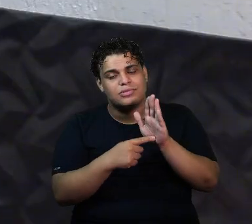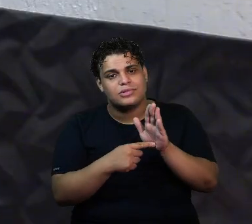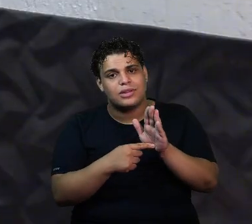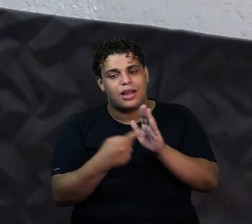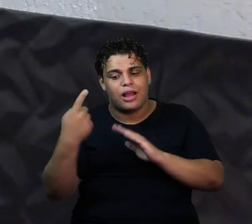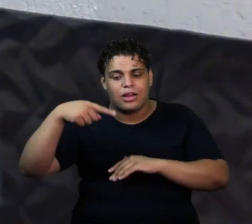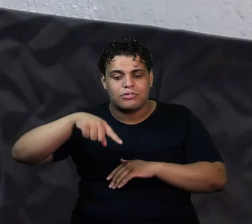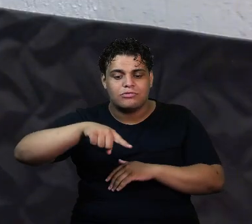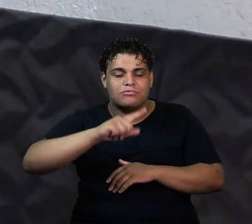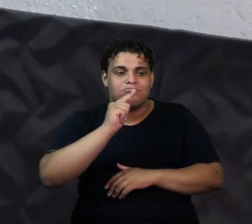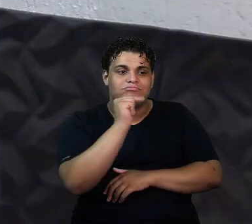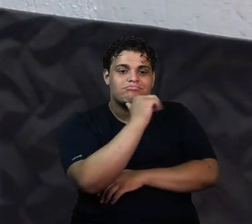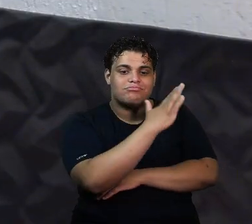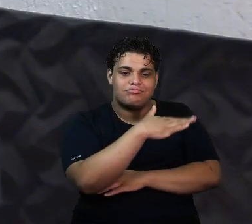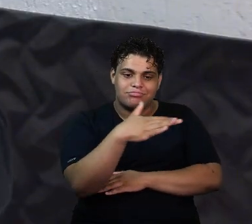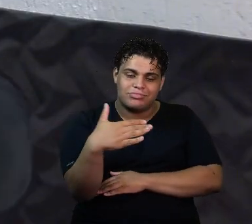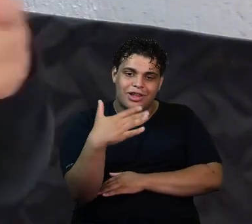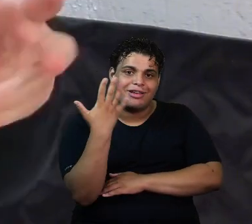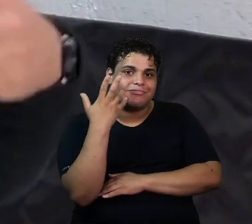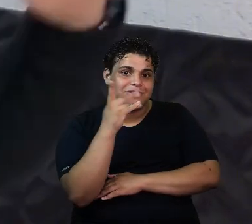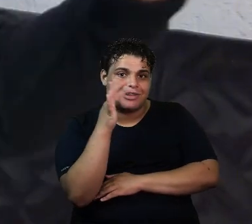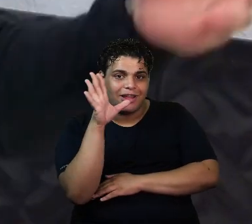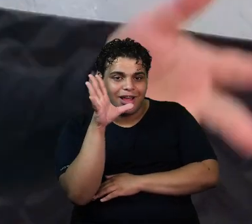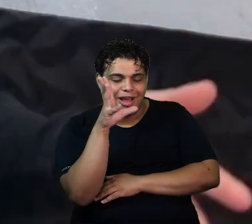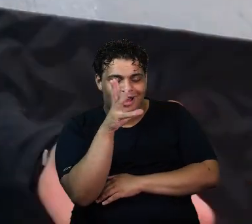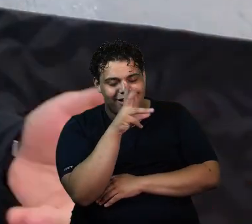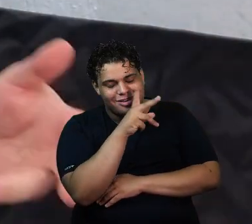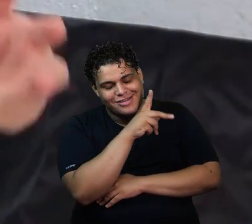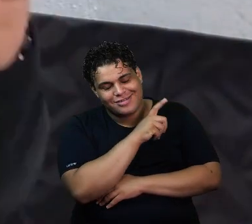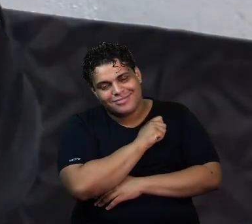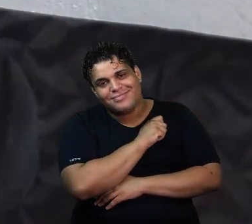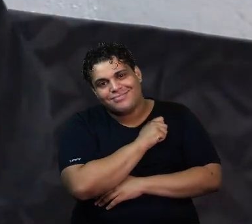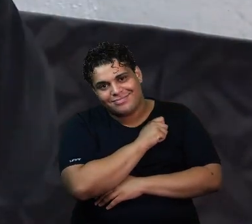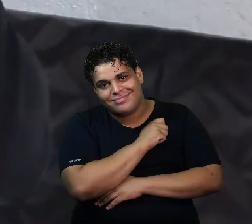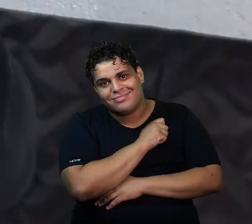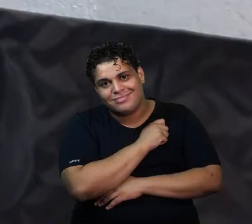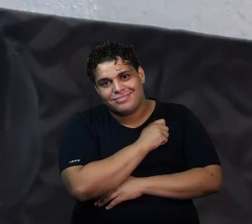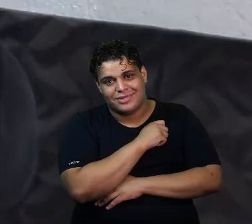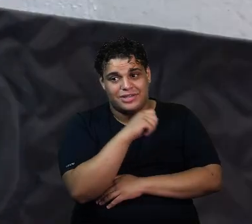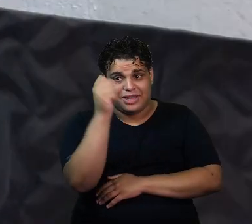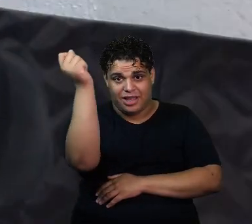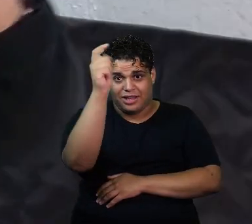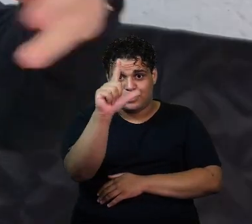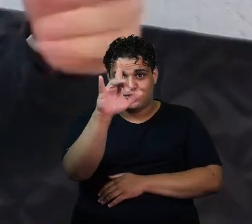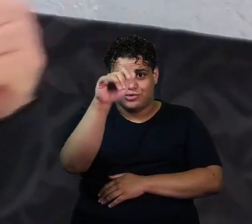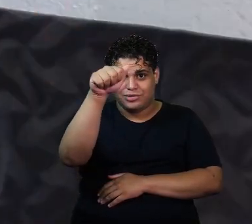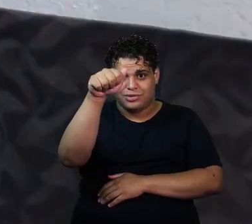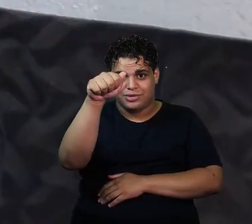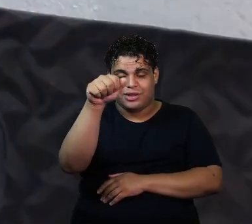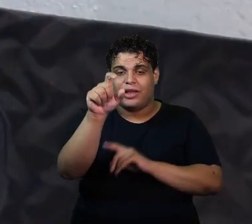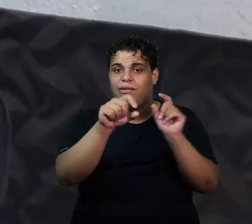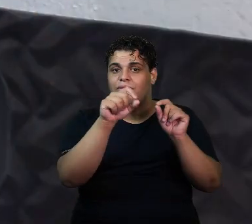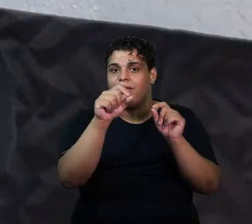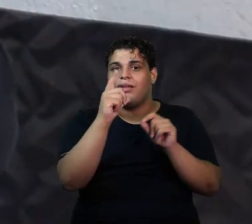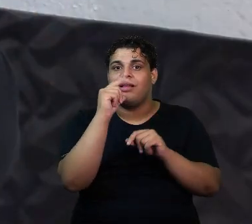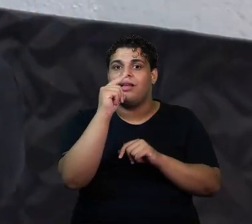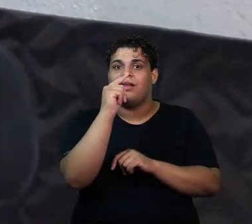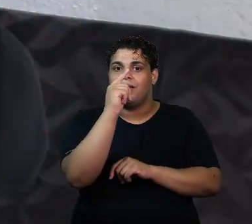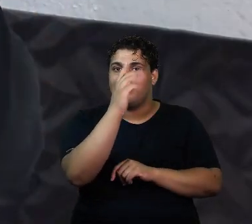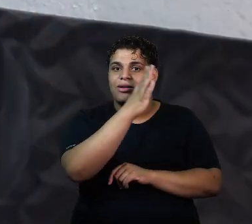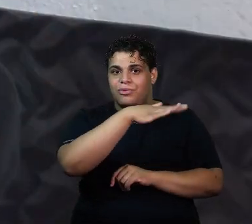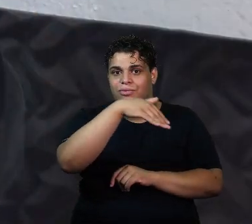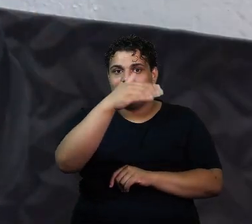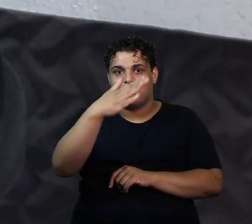né? Lá pelo Reino de Azul, que no caso é pelo oceano, como a desova das tartarugas, por